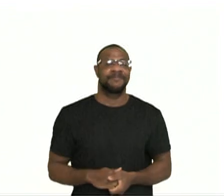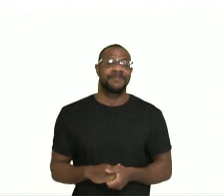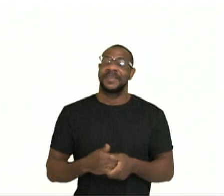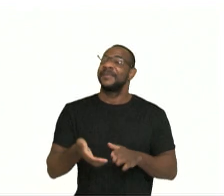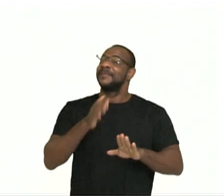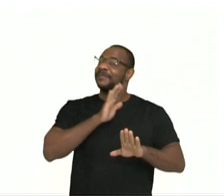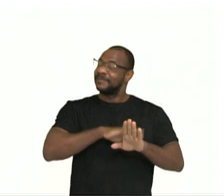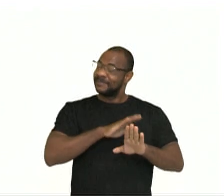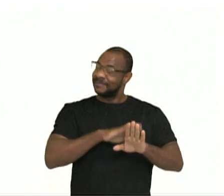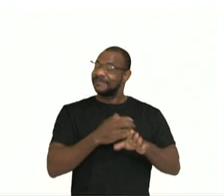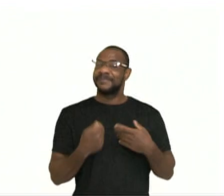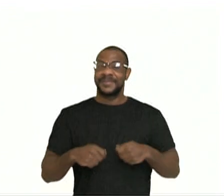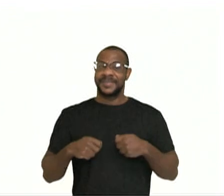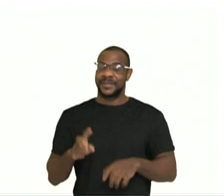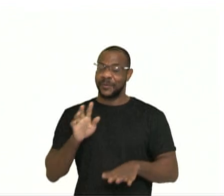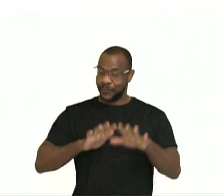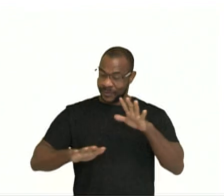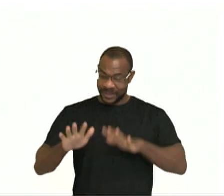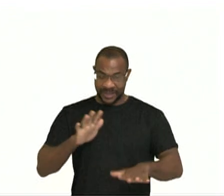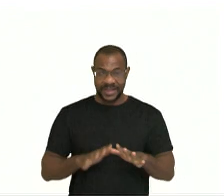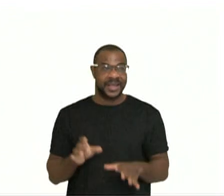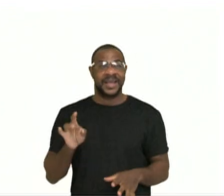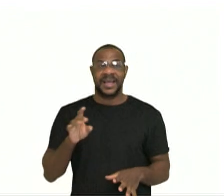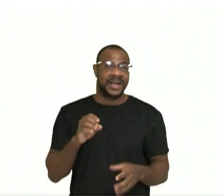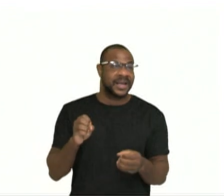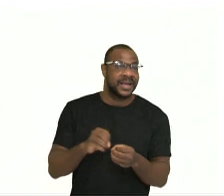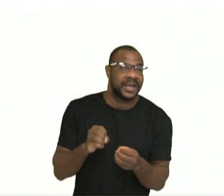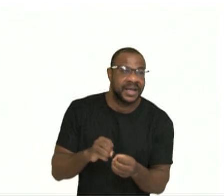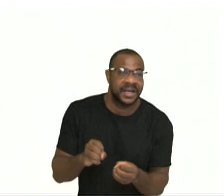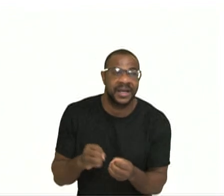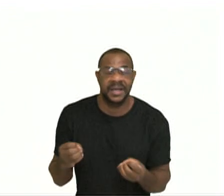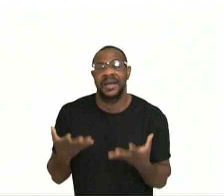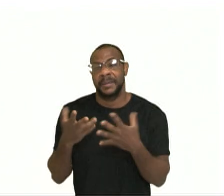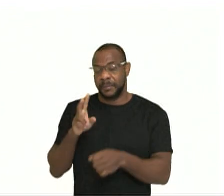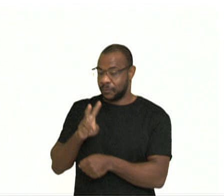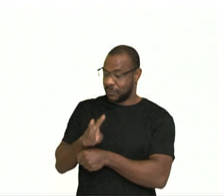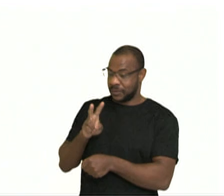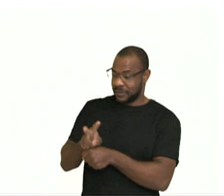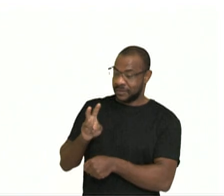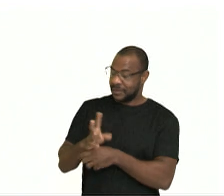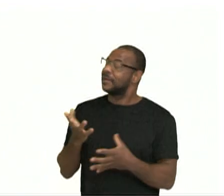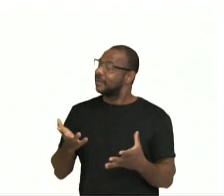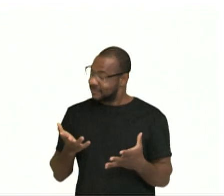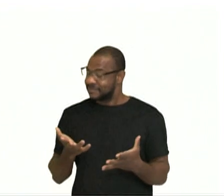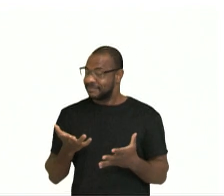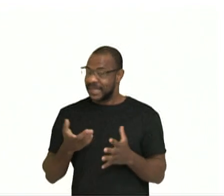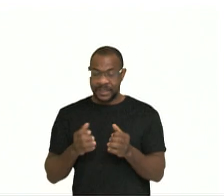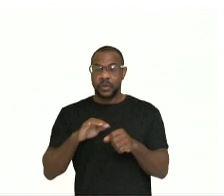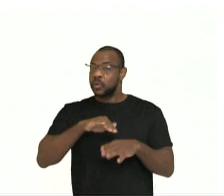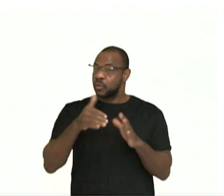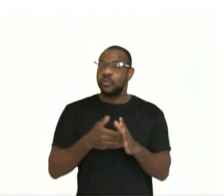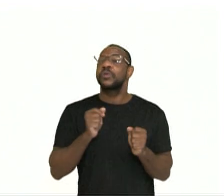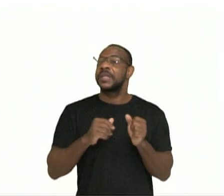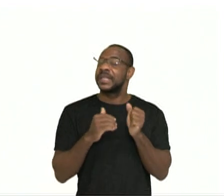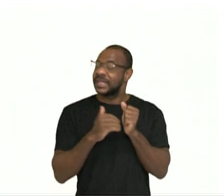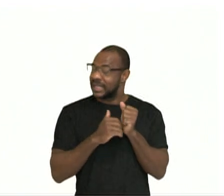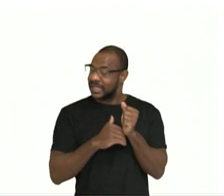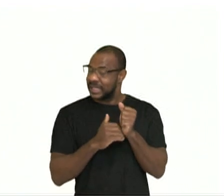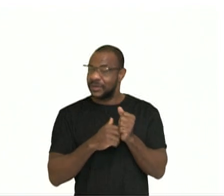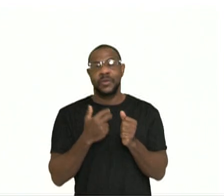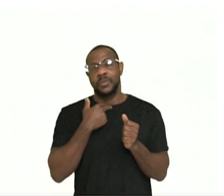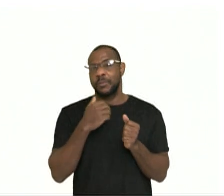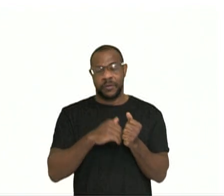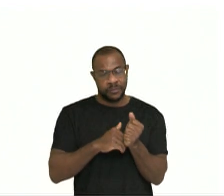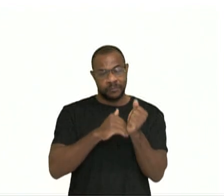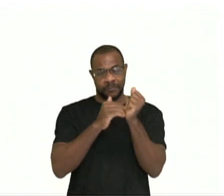esse cuidado de cada mágico, cada, né, vai cuidar ali para o seu truque ficar ali em segredo. E é muito, claro,